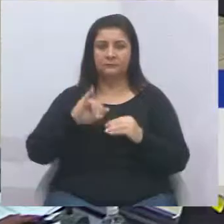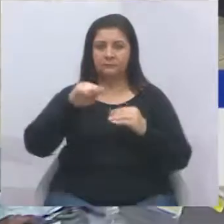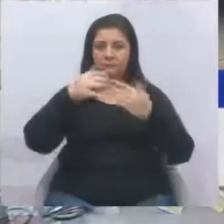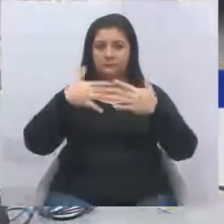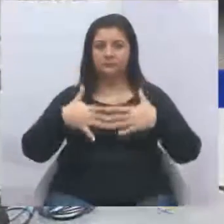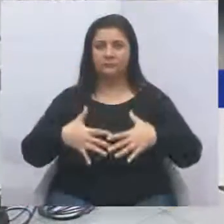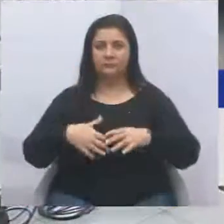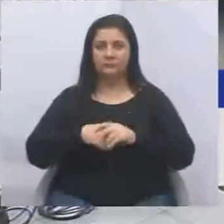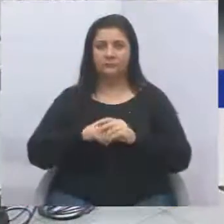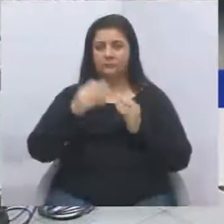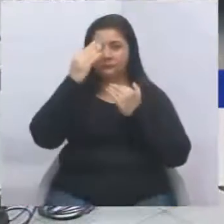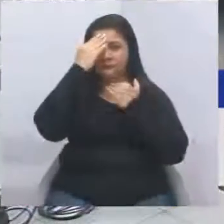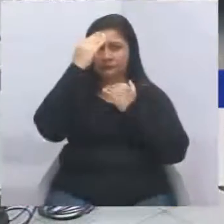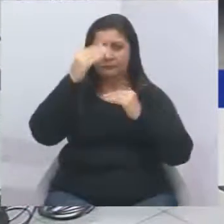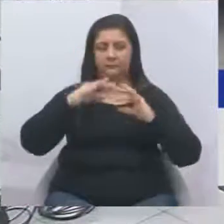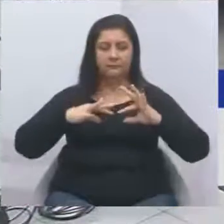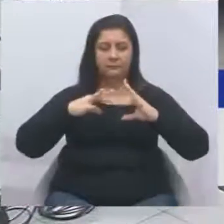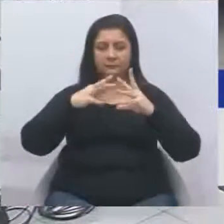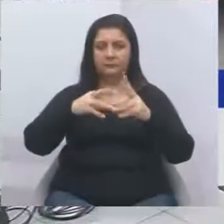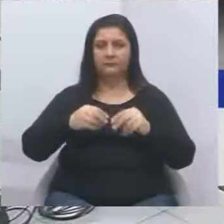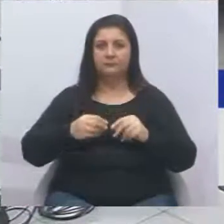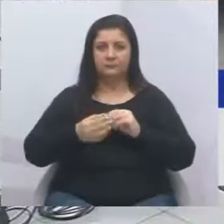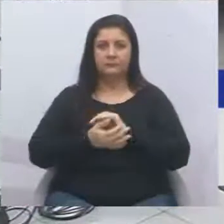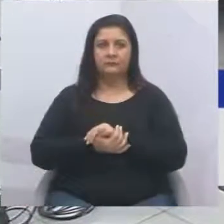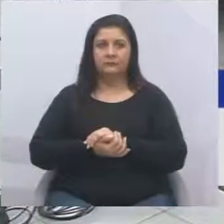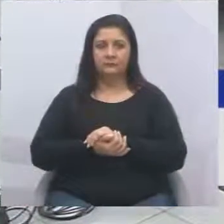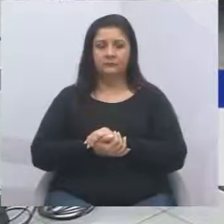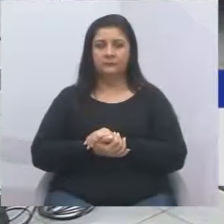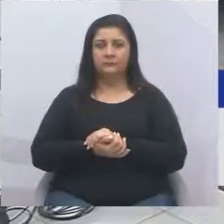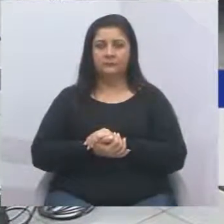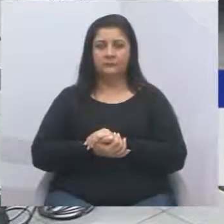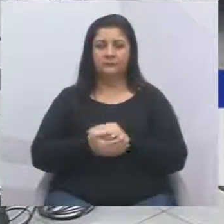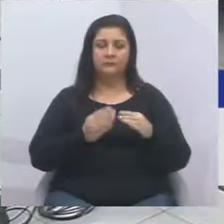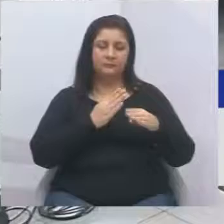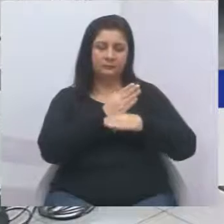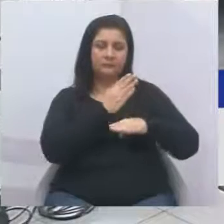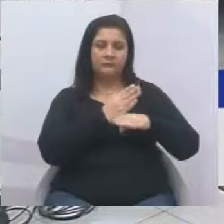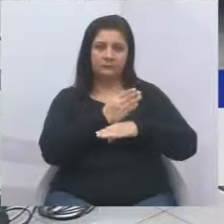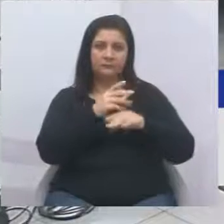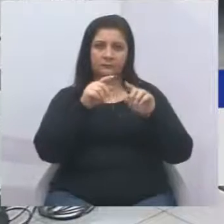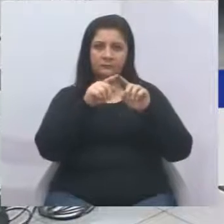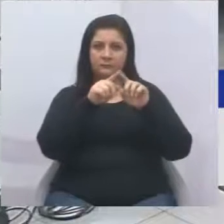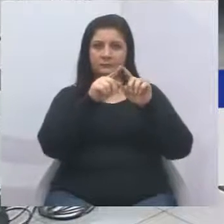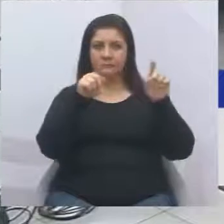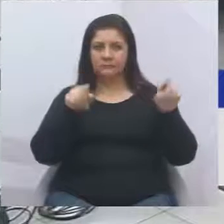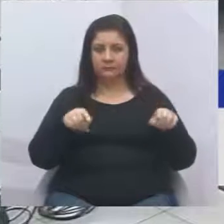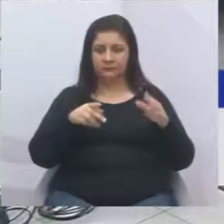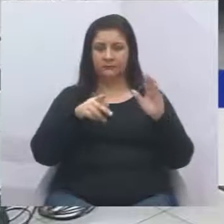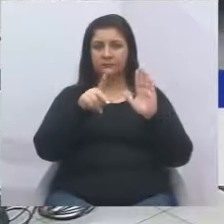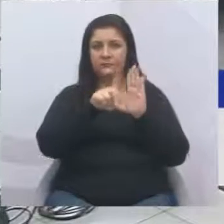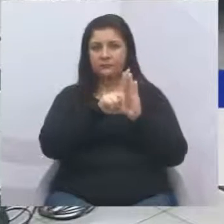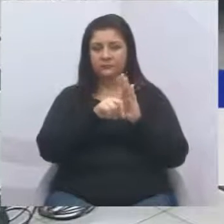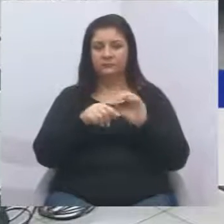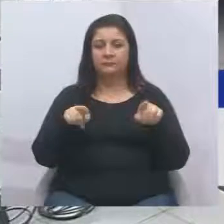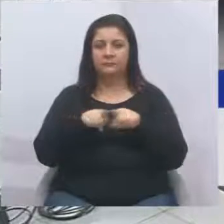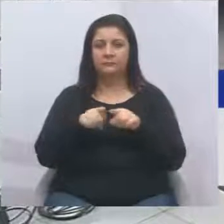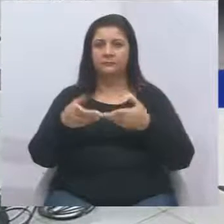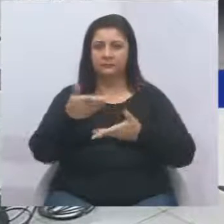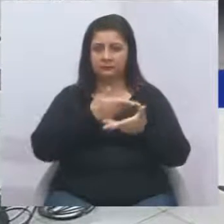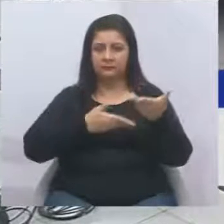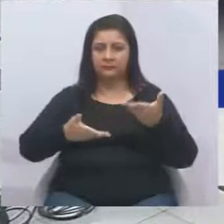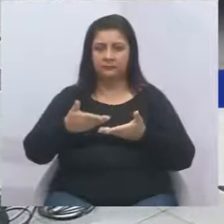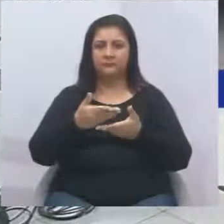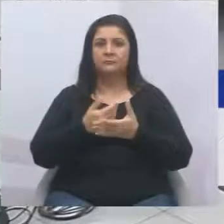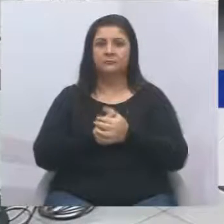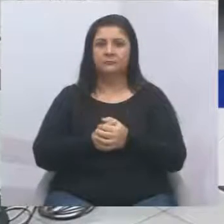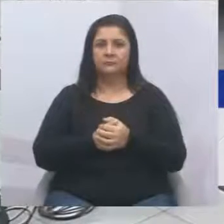novamente agradecer a todos, né, pela participação no projeto, assim como também nas discussões e